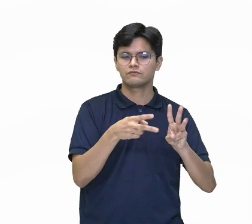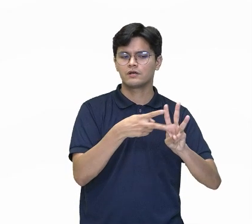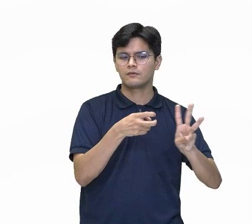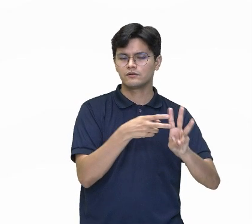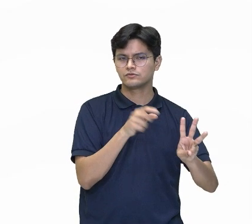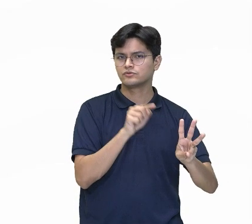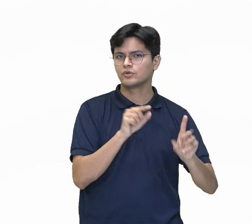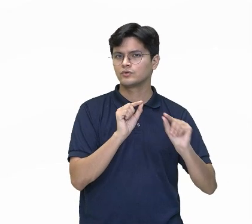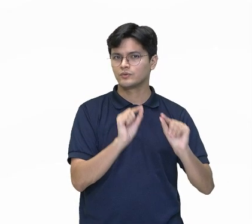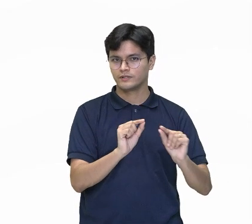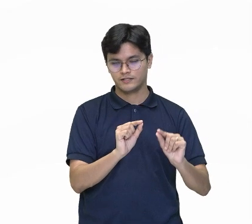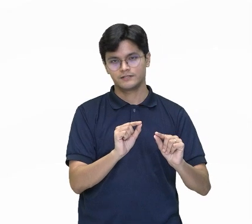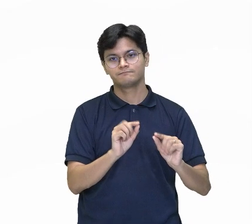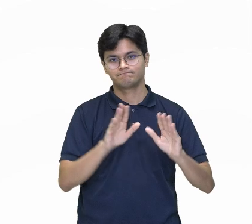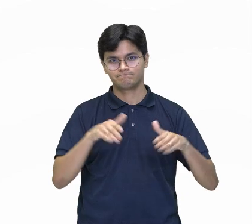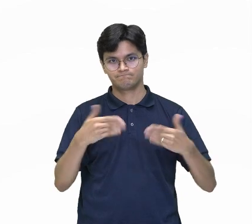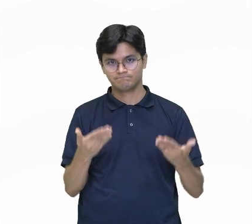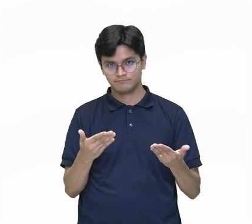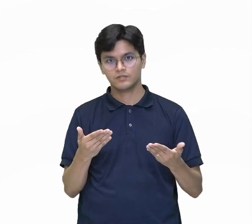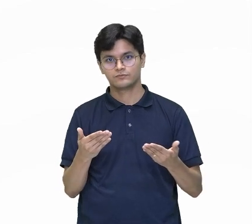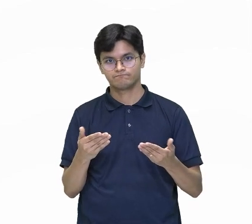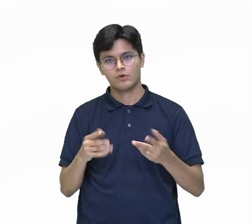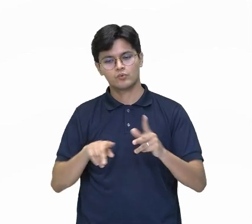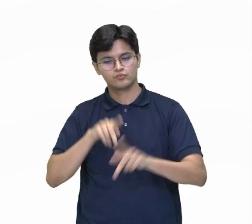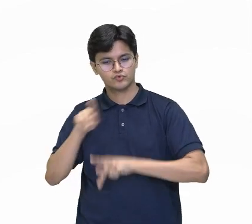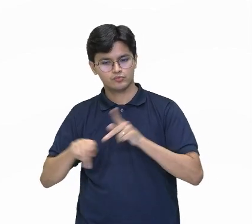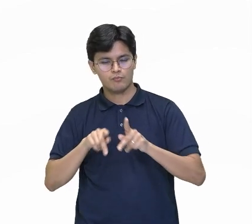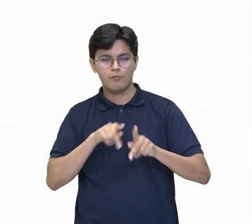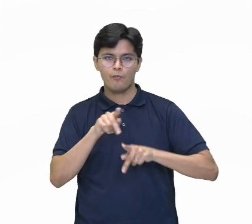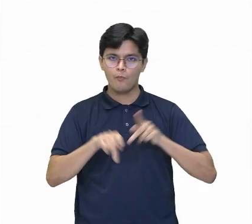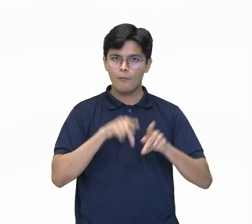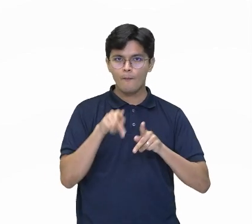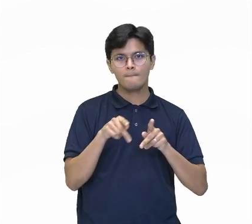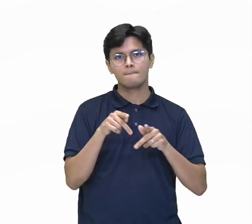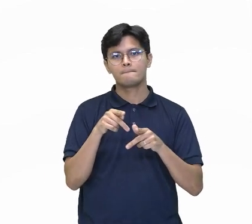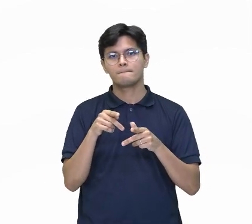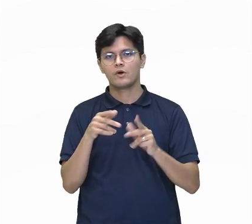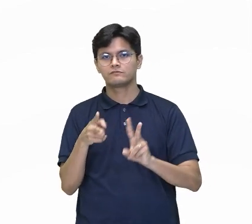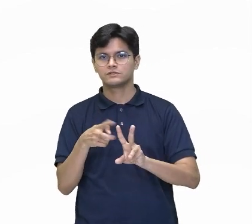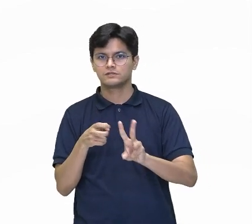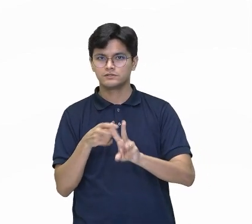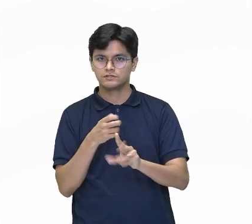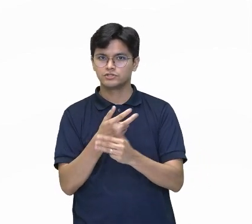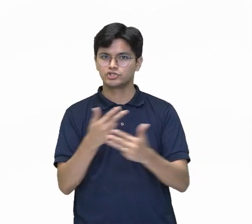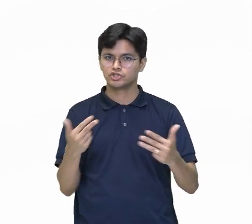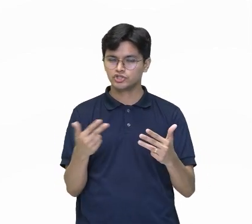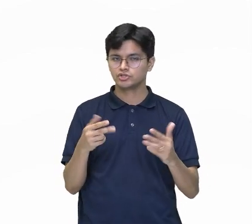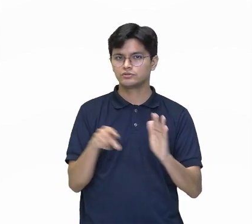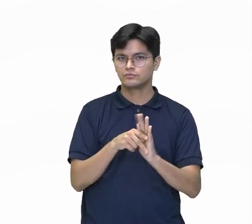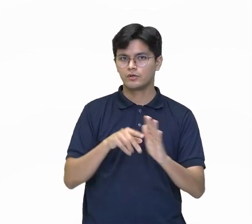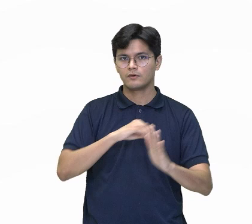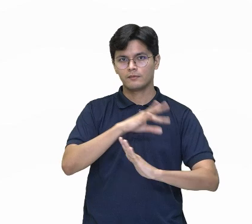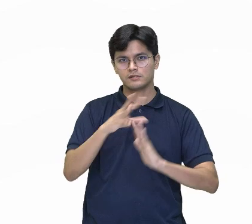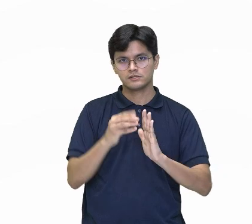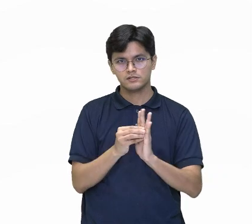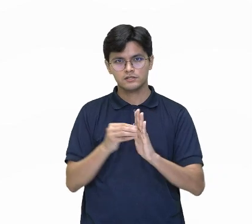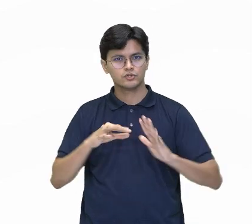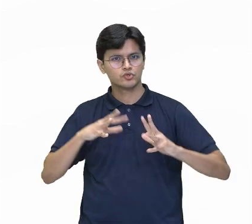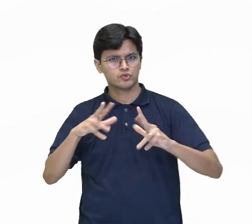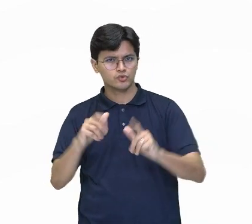ver que os povos indígenas da Amazônia, todos, tá? Nós sabemos que nós temos mais de